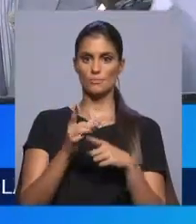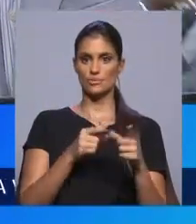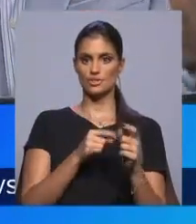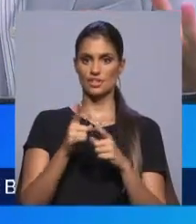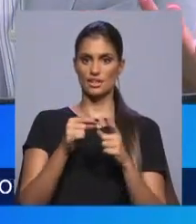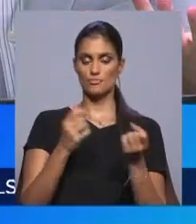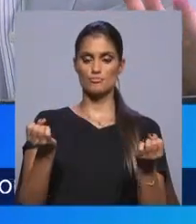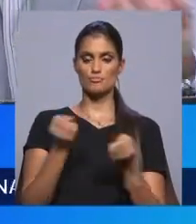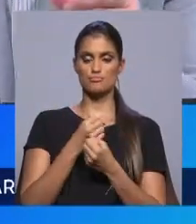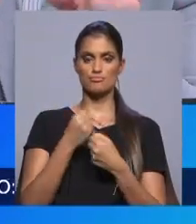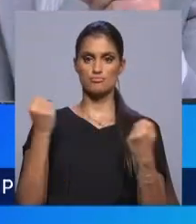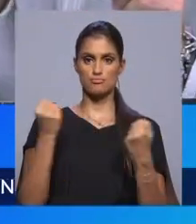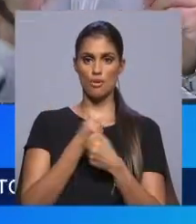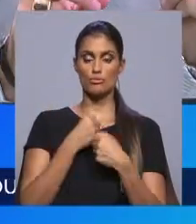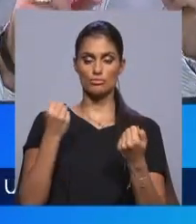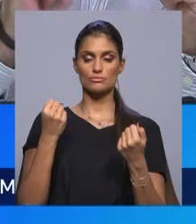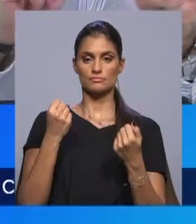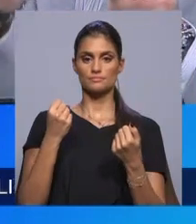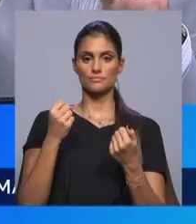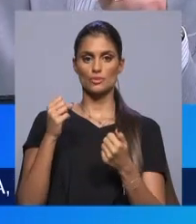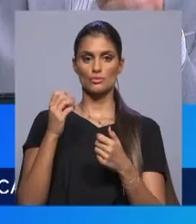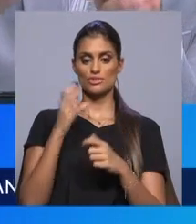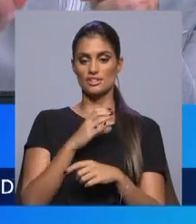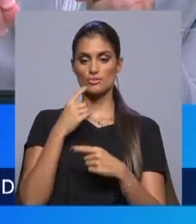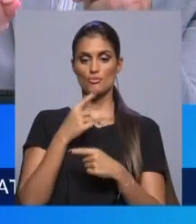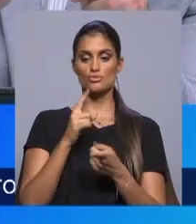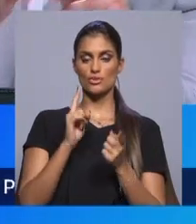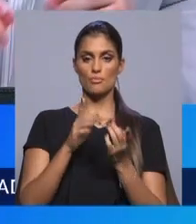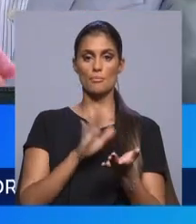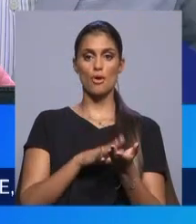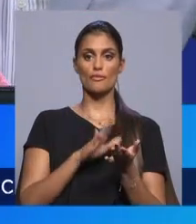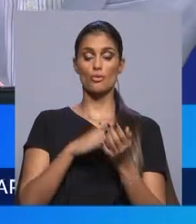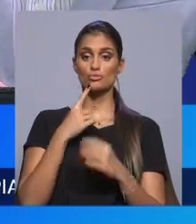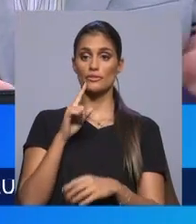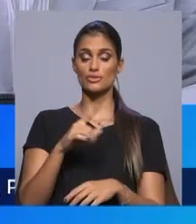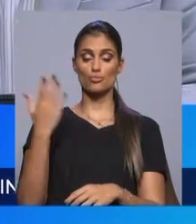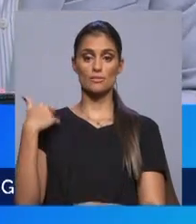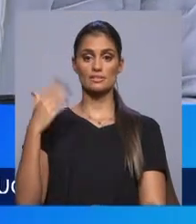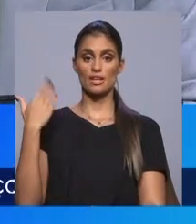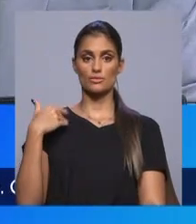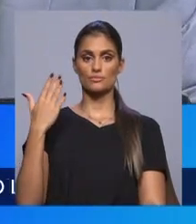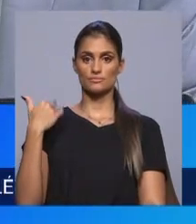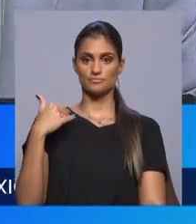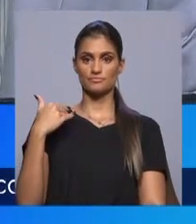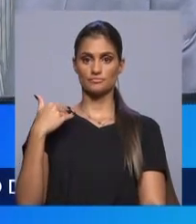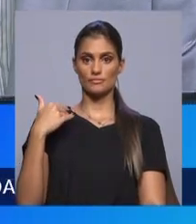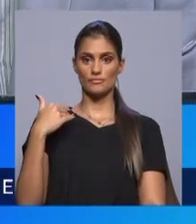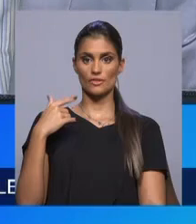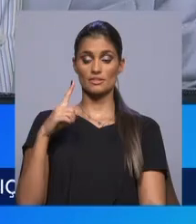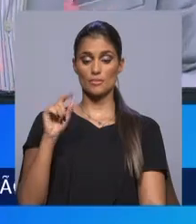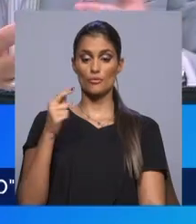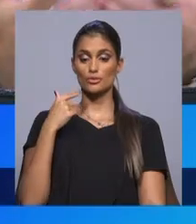massa explode numa supernova. E então dizem os cientistas que isto é mais uma prova de que no passado, eventualmente até no